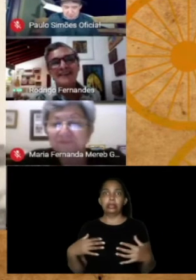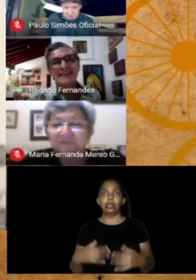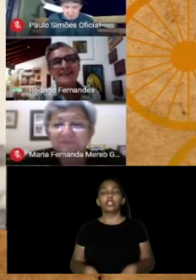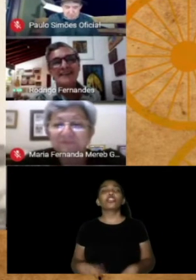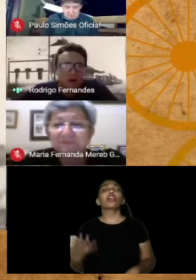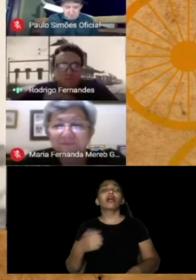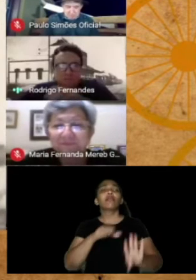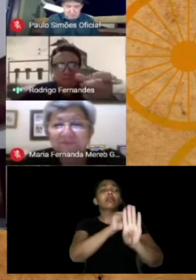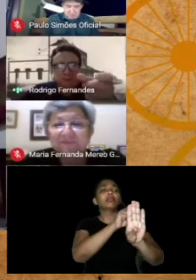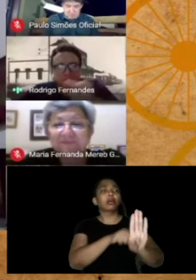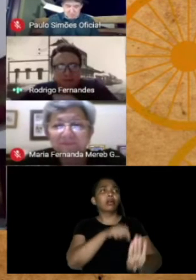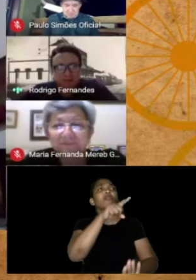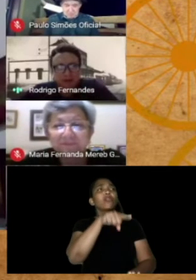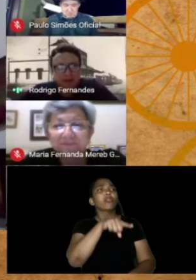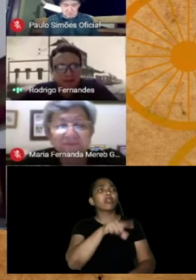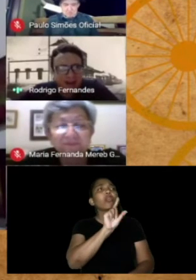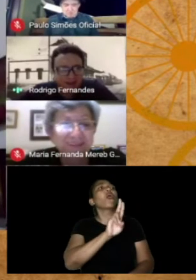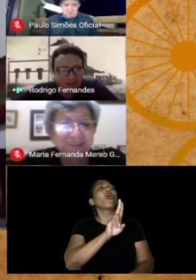lá, falava, o senhor quer fulano tal?